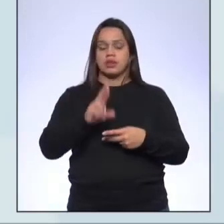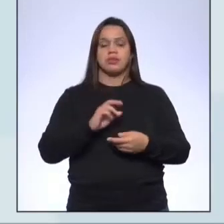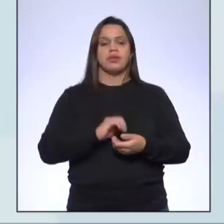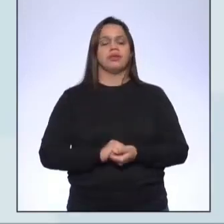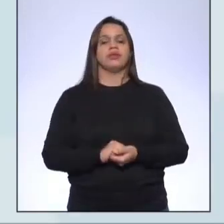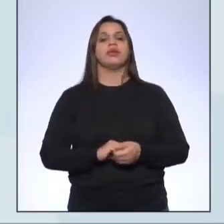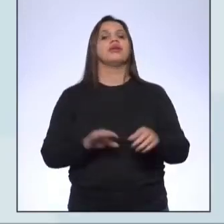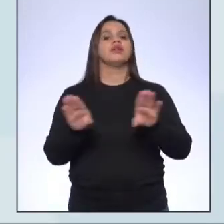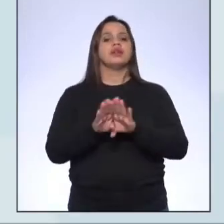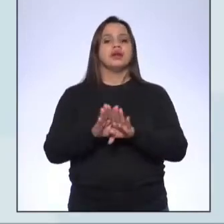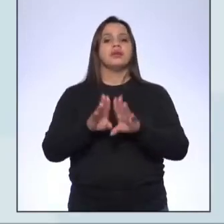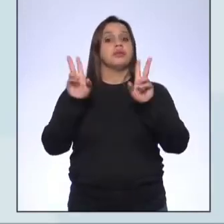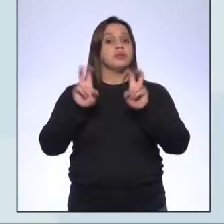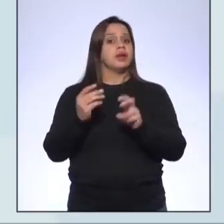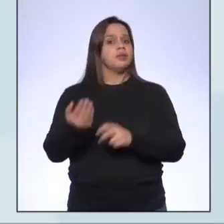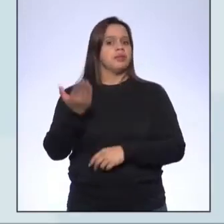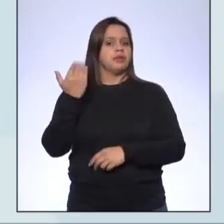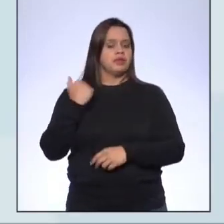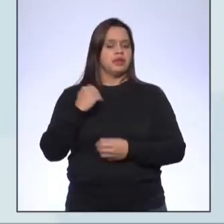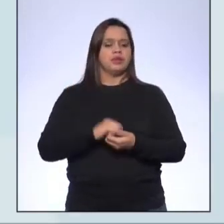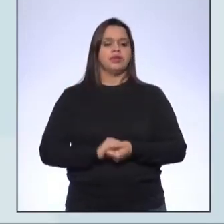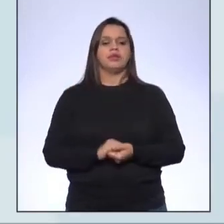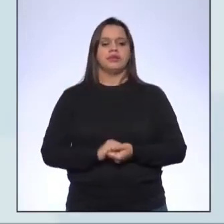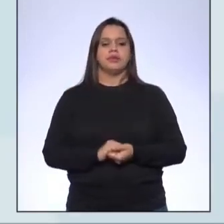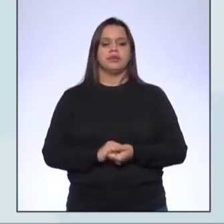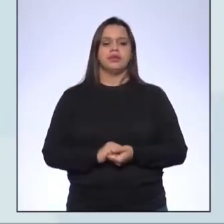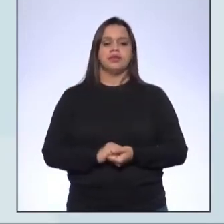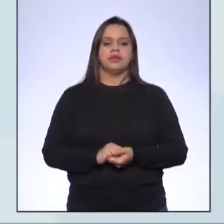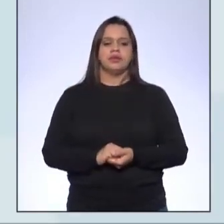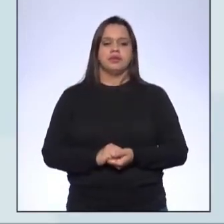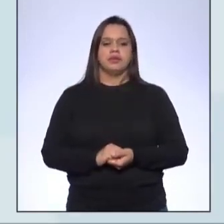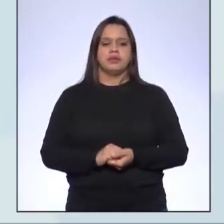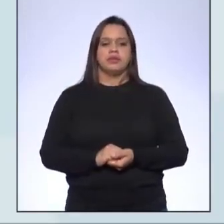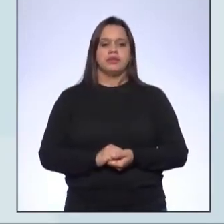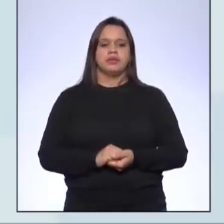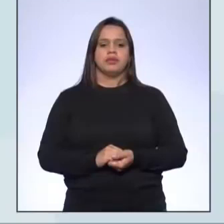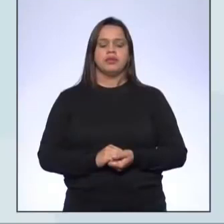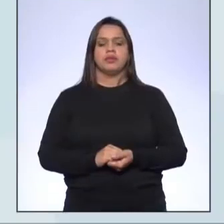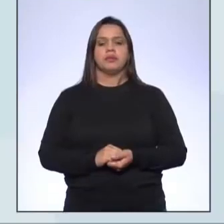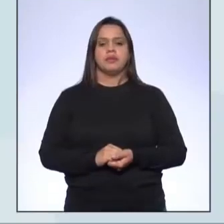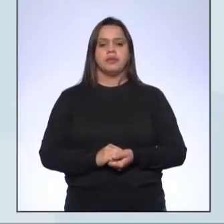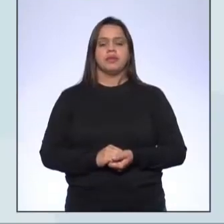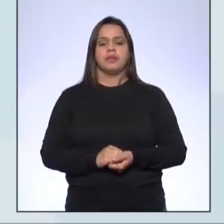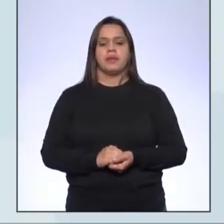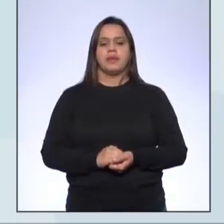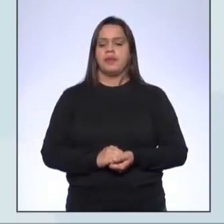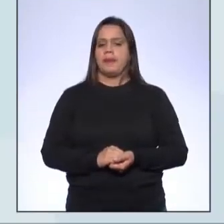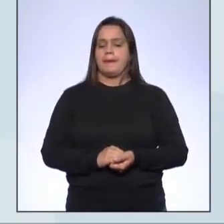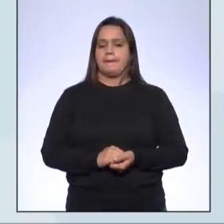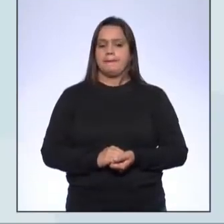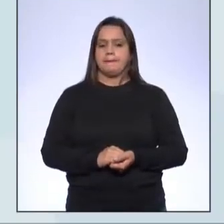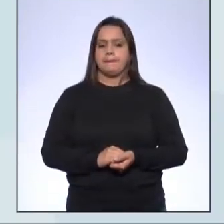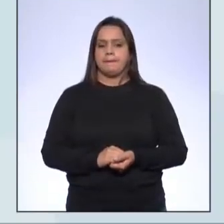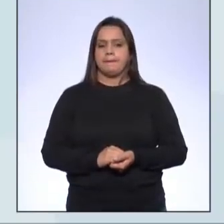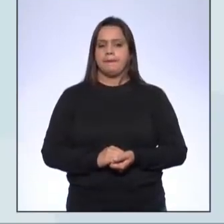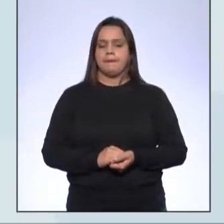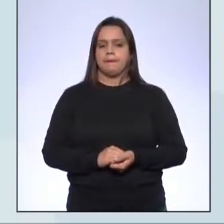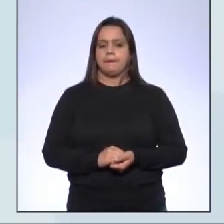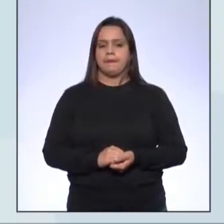Também é sobre o passado. Martin Luther King Jr. corrected Scott in